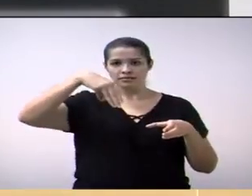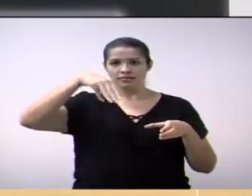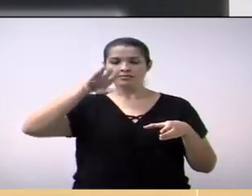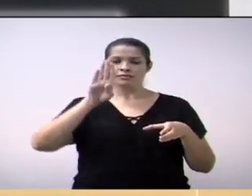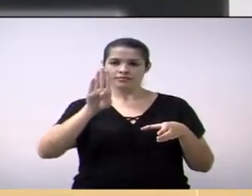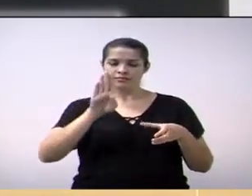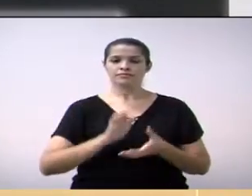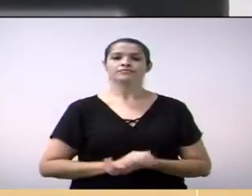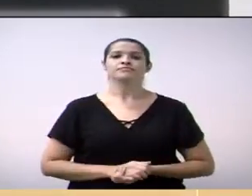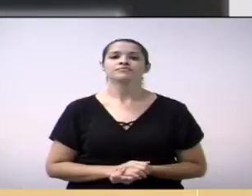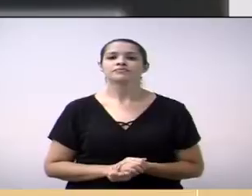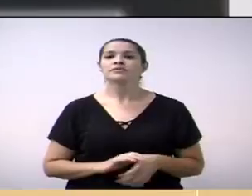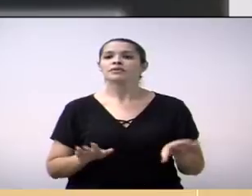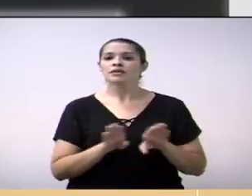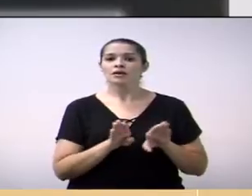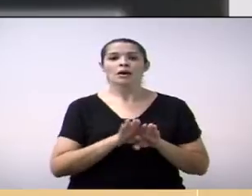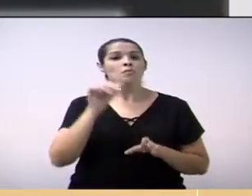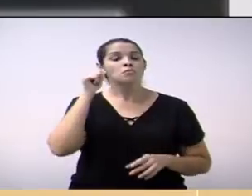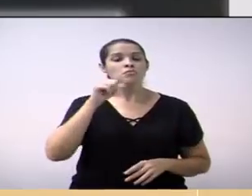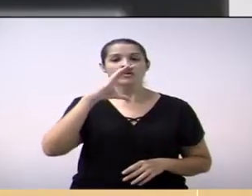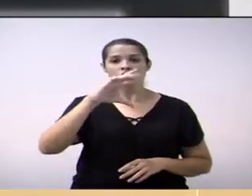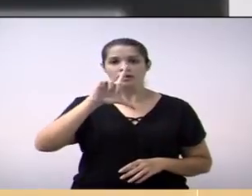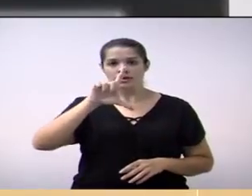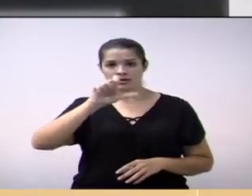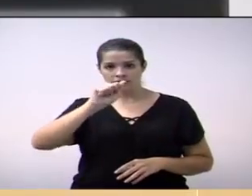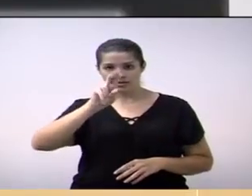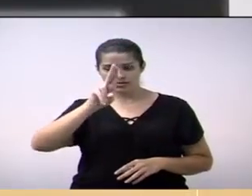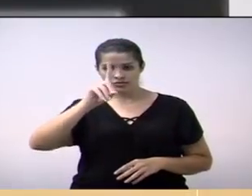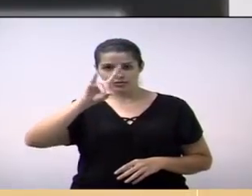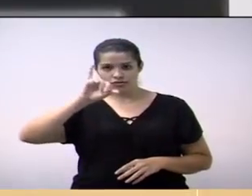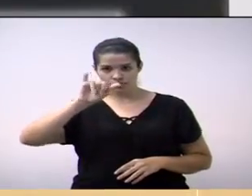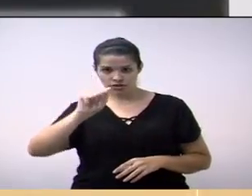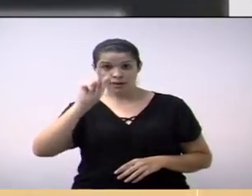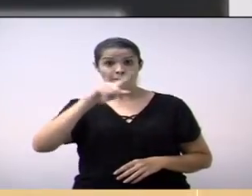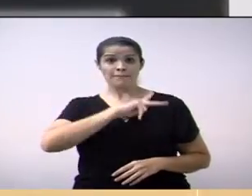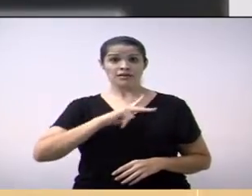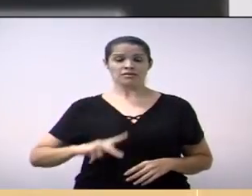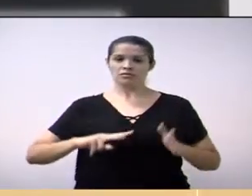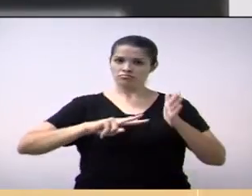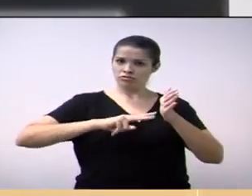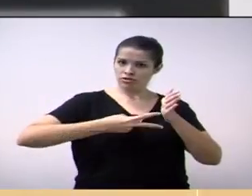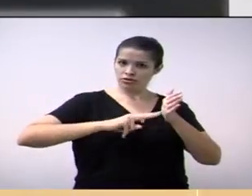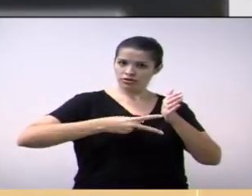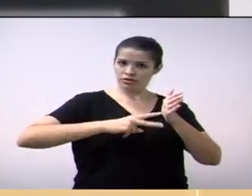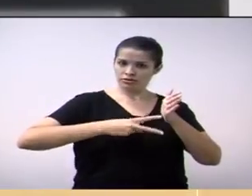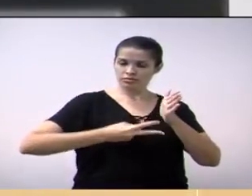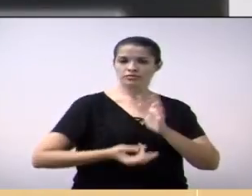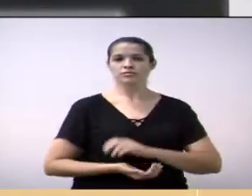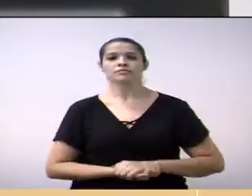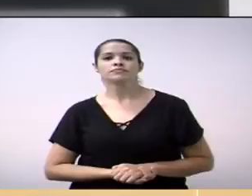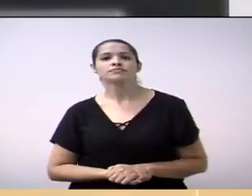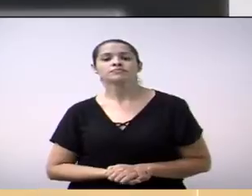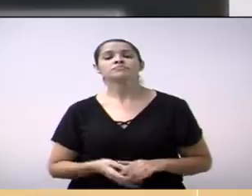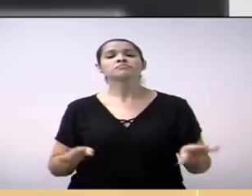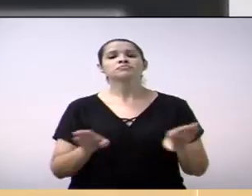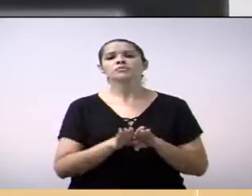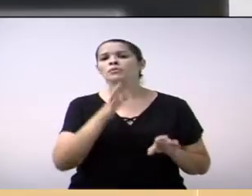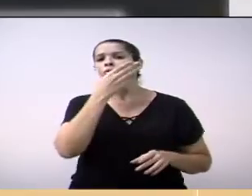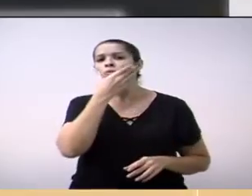sindicato, senhor Benedito Lima, assessor do deputado, da deputada Ana Perugini,